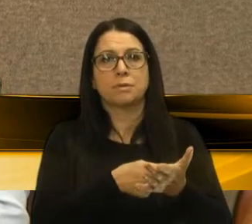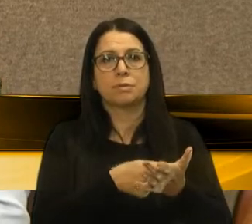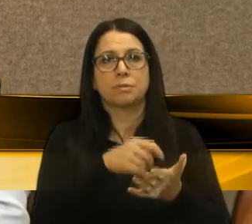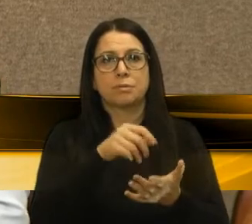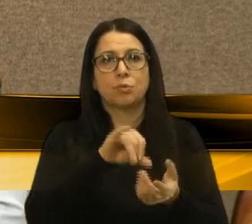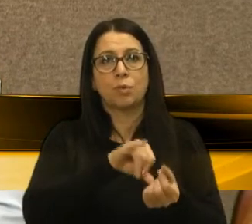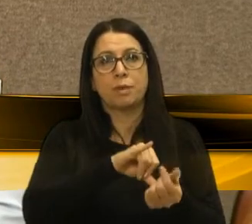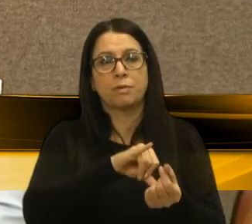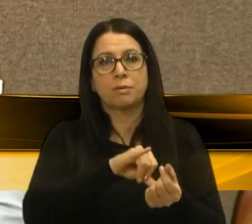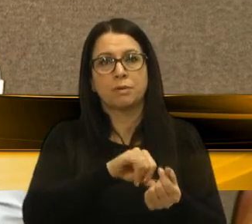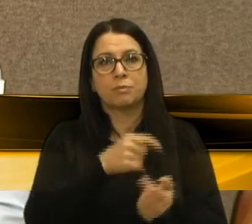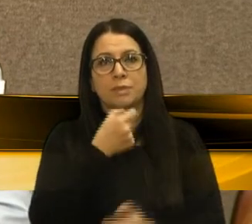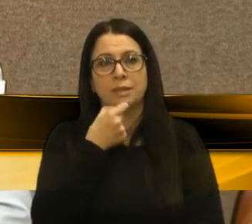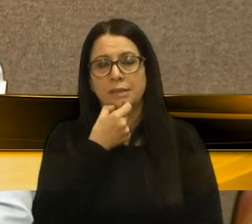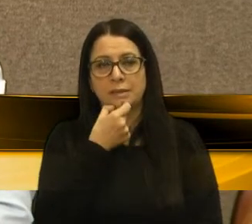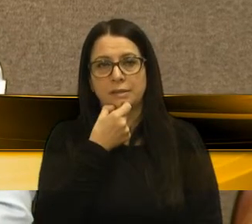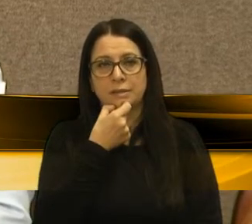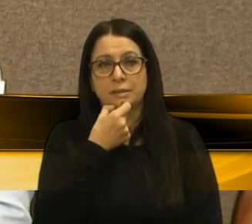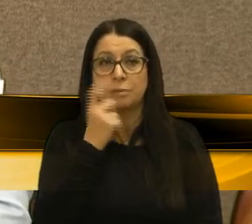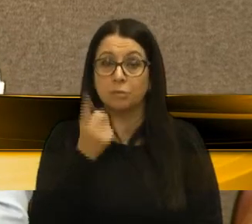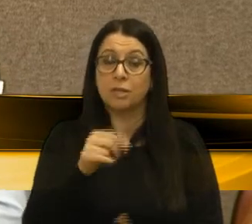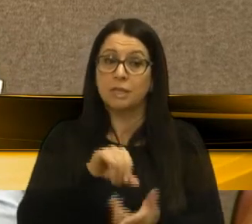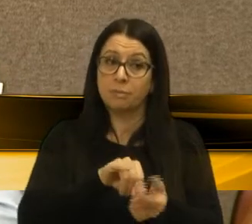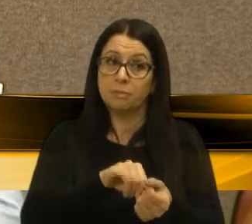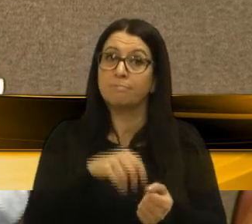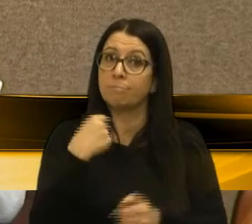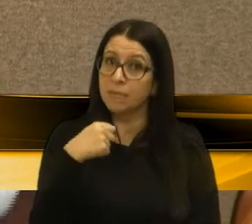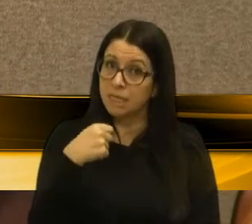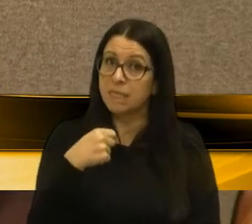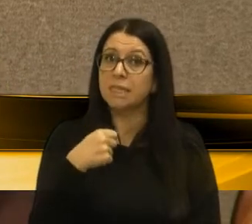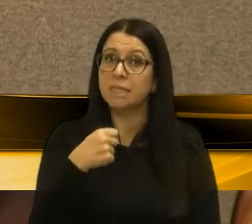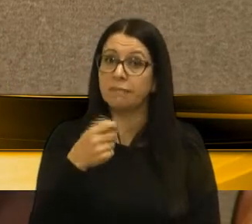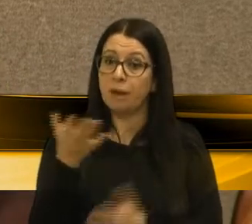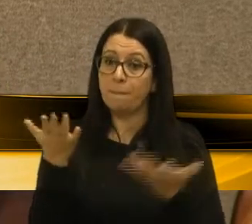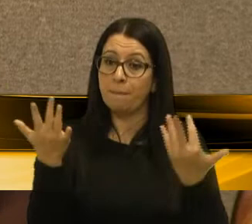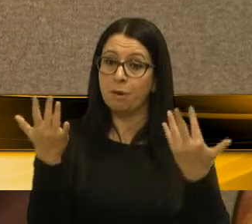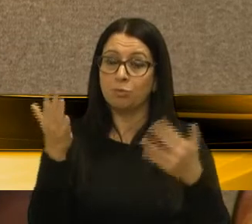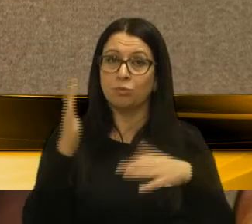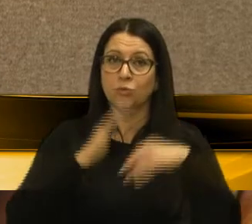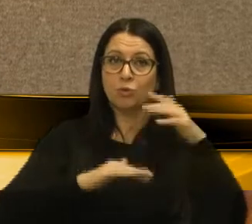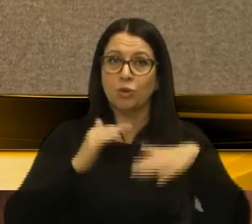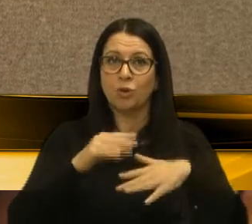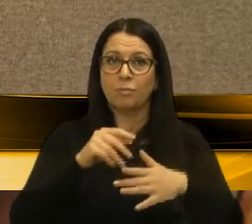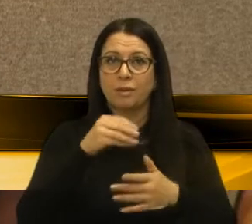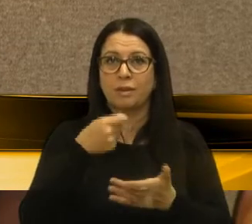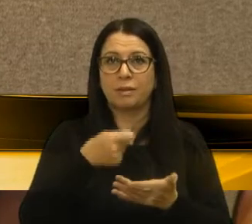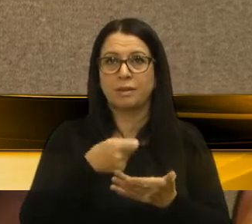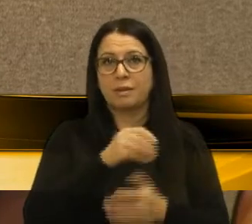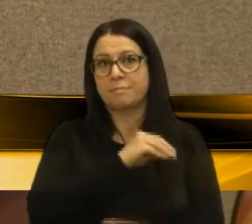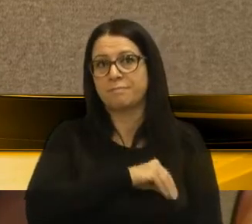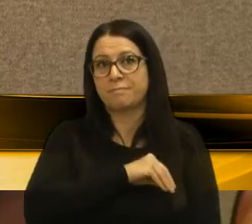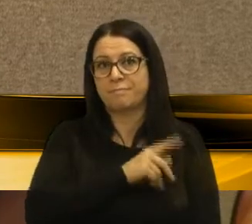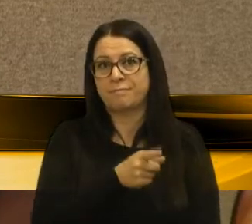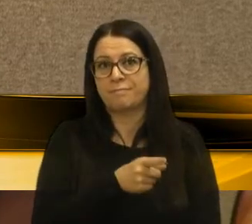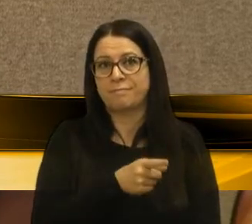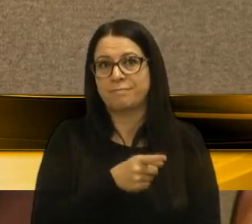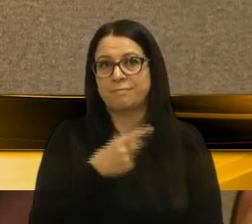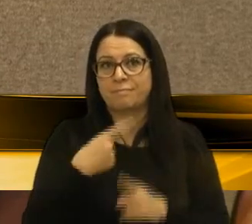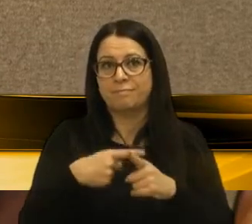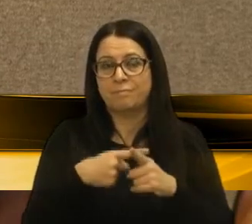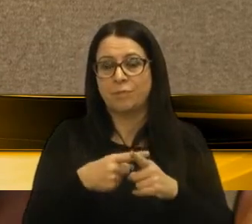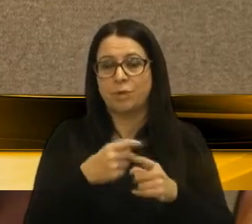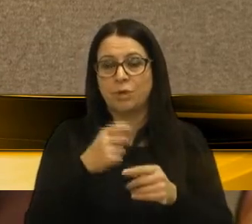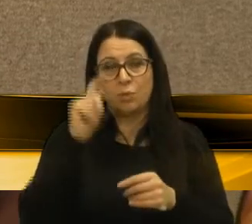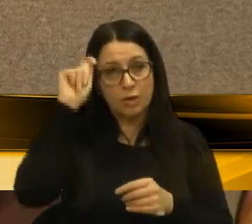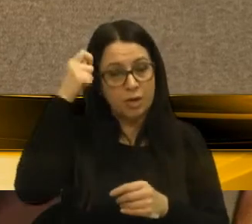inglês, porque esse capitalismo inglês necessitava de mão de obra assalariada. Porque o negro, o escravo,